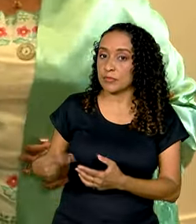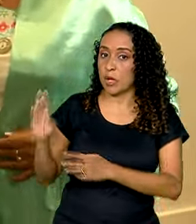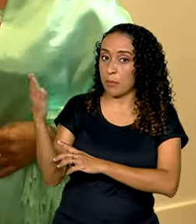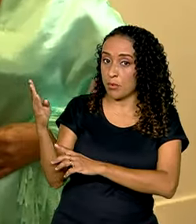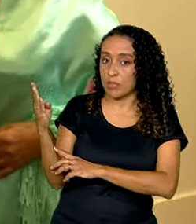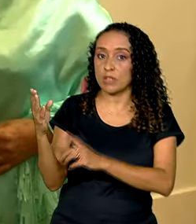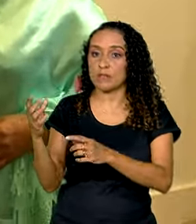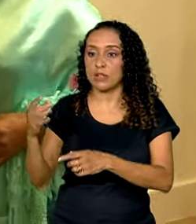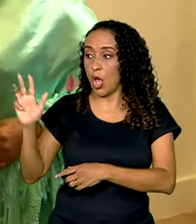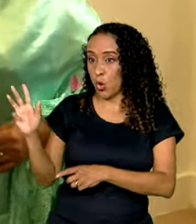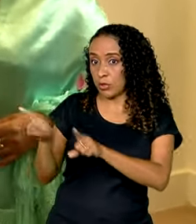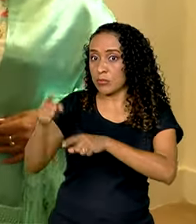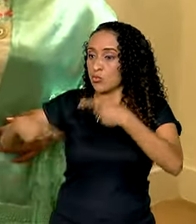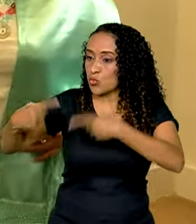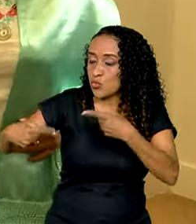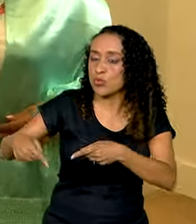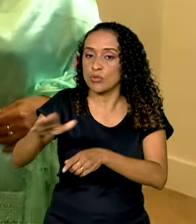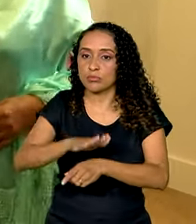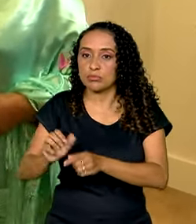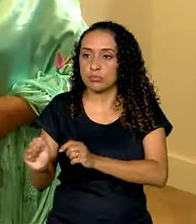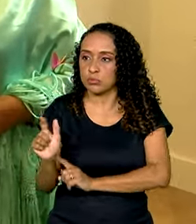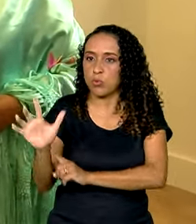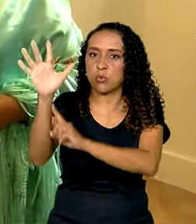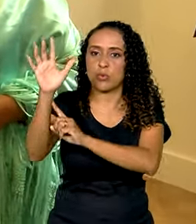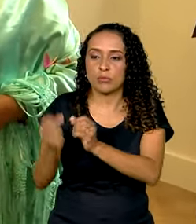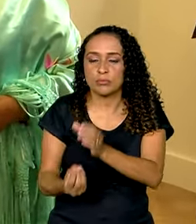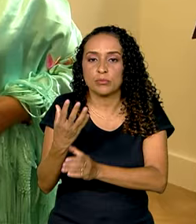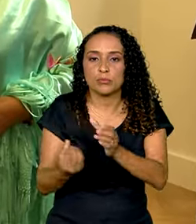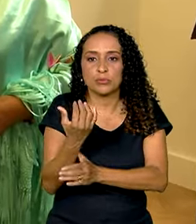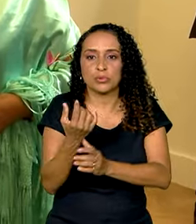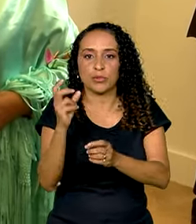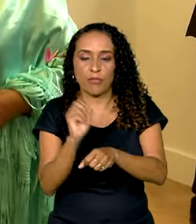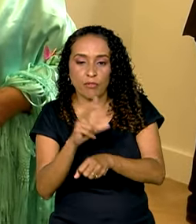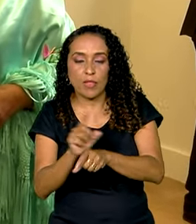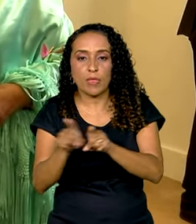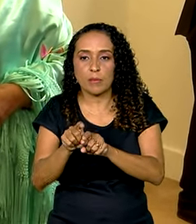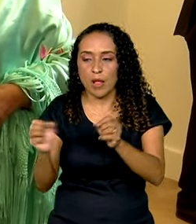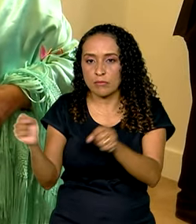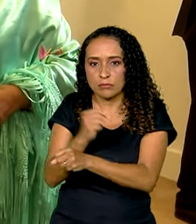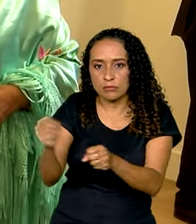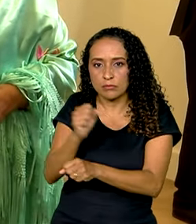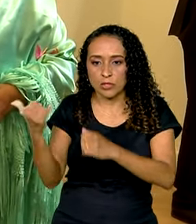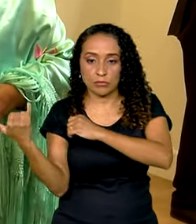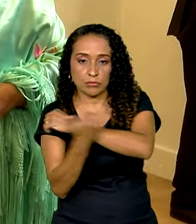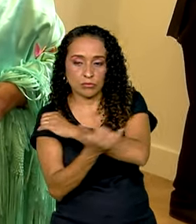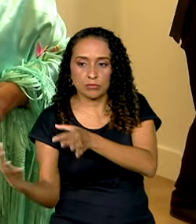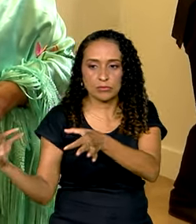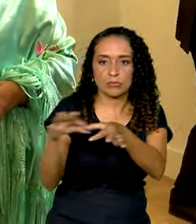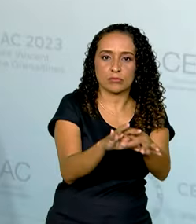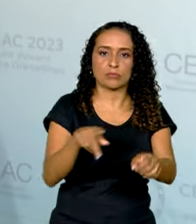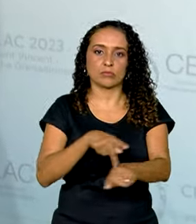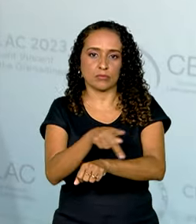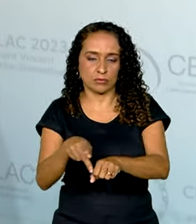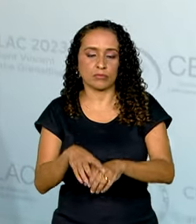Lula discutiu investimento em gás, produção de fertilizantes e obras de infraestrutura para a integração entre os